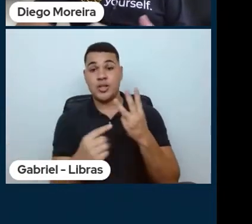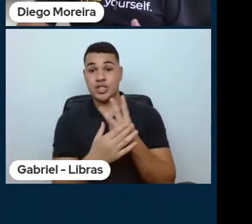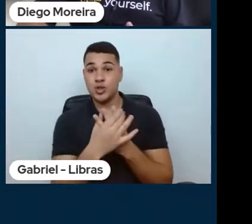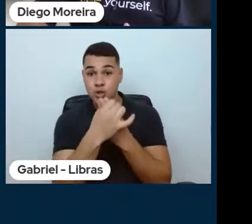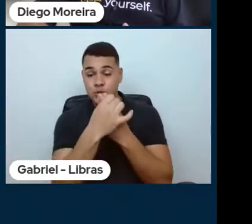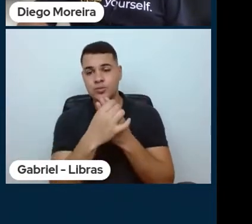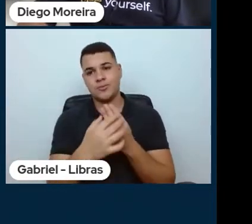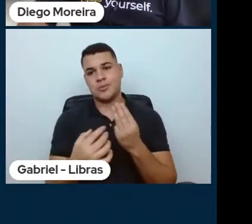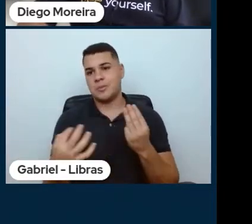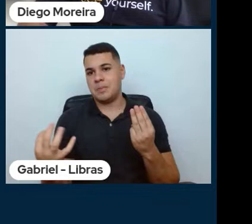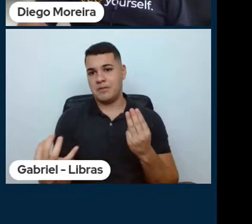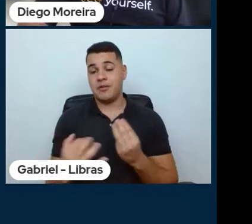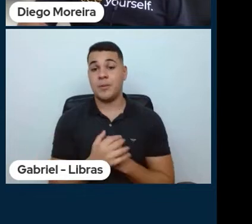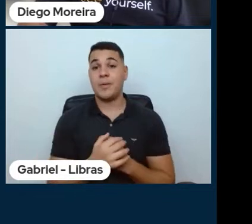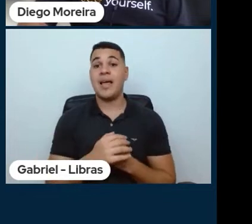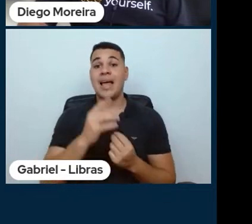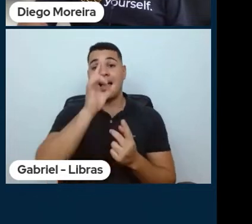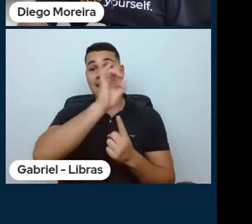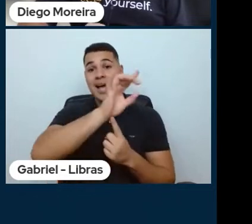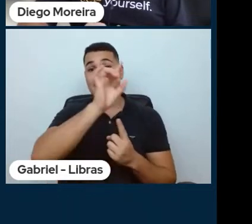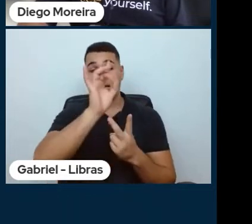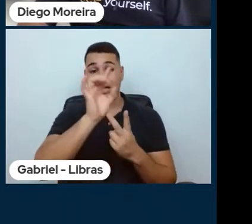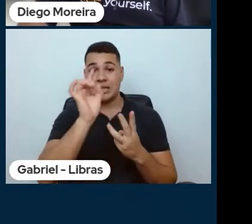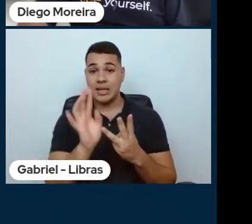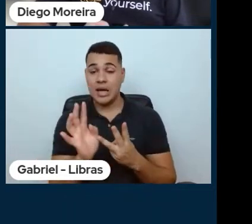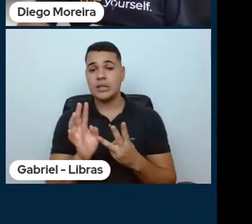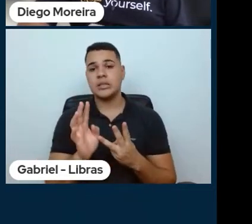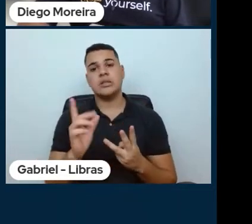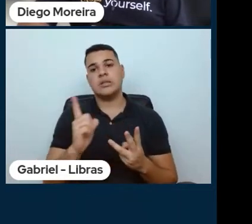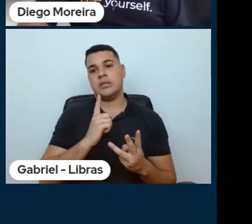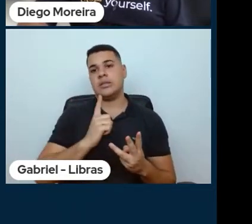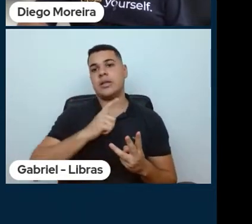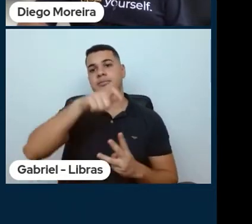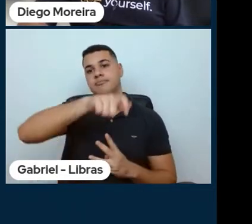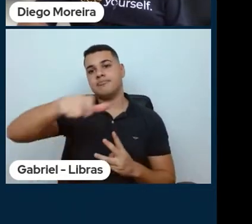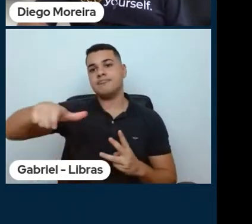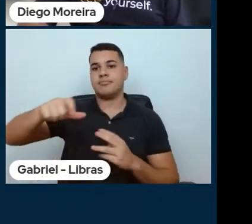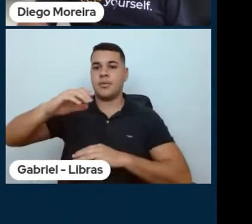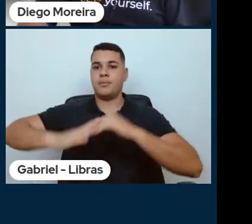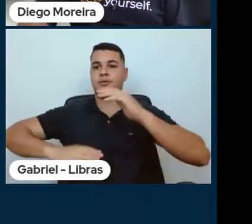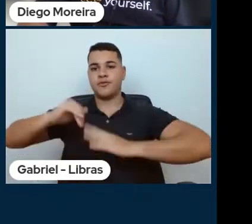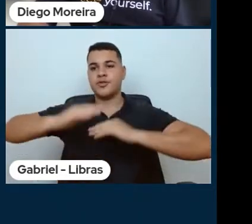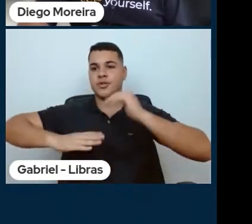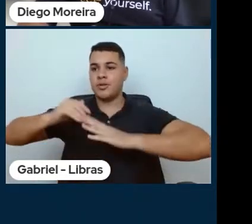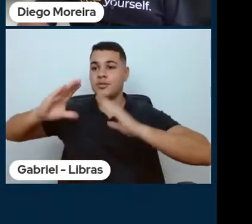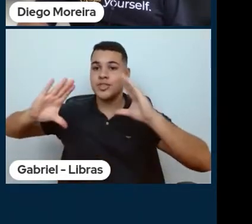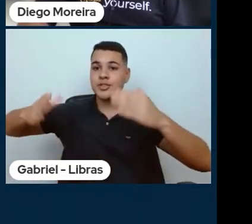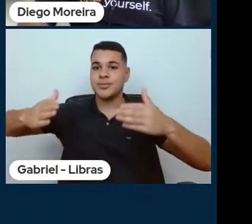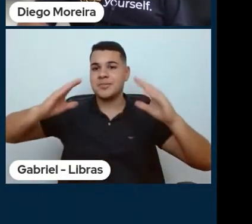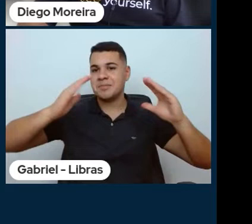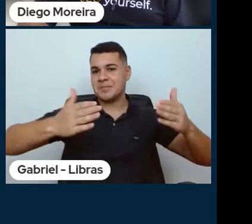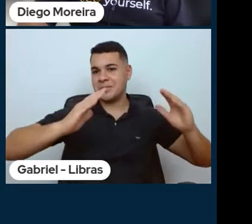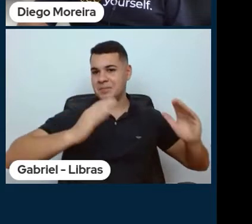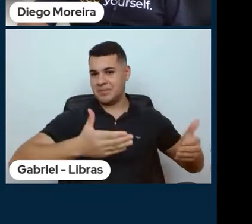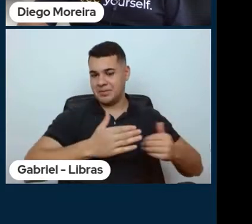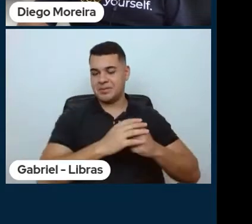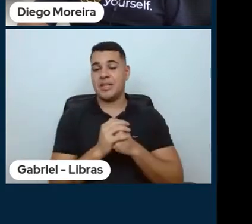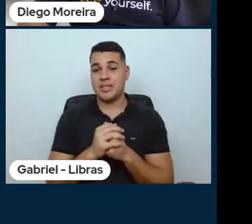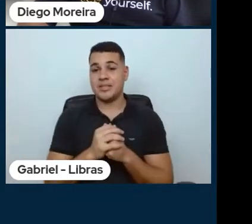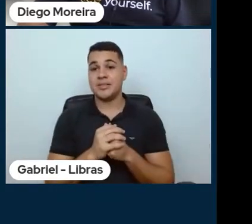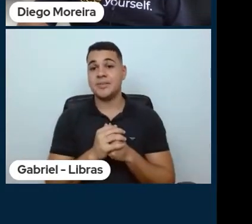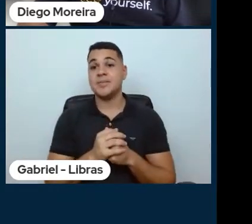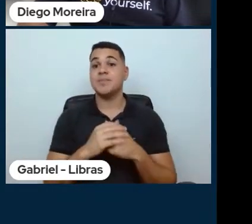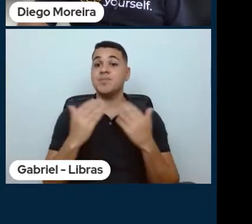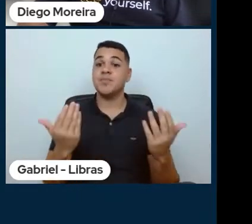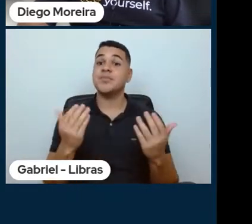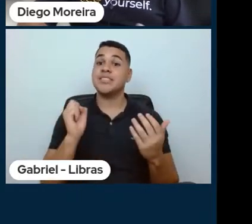cada solução dessa, que são experts e especialistas, nas suas verticais, a gen com essa